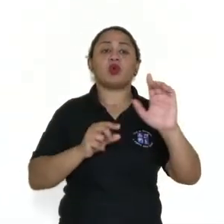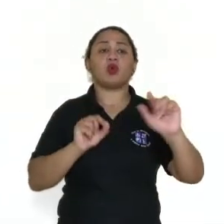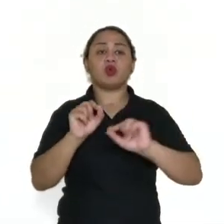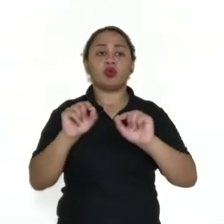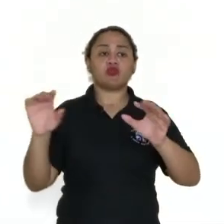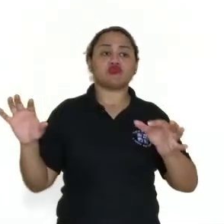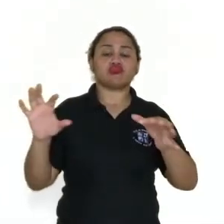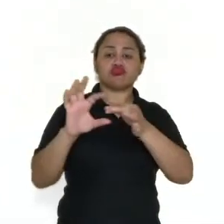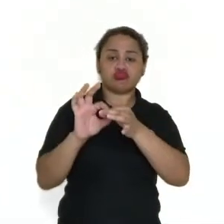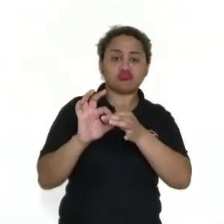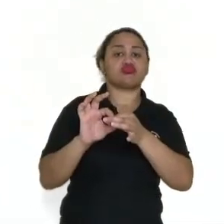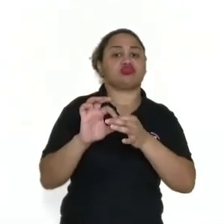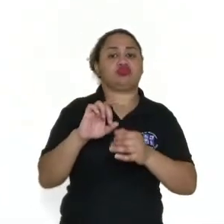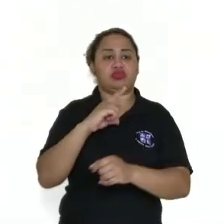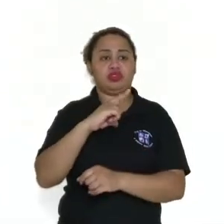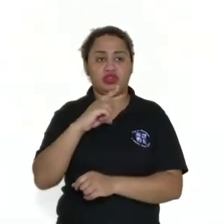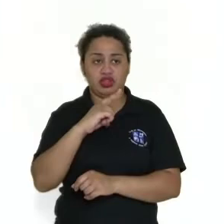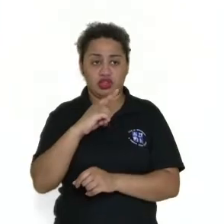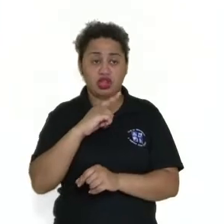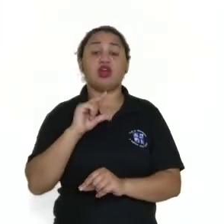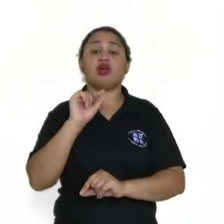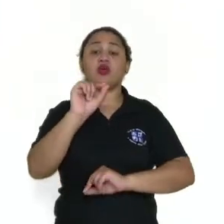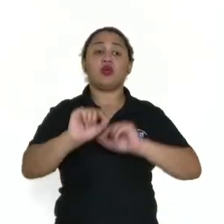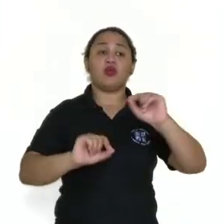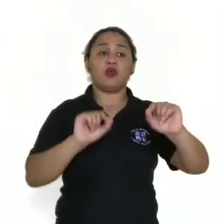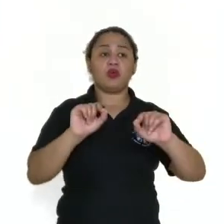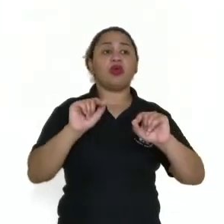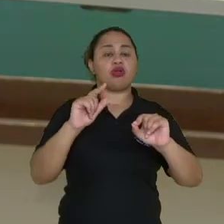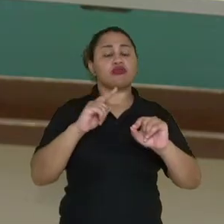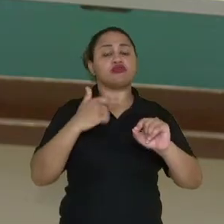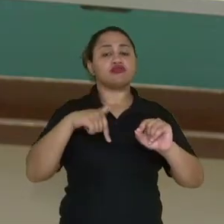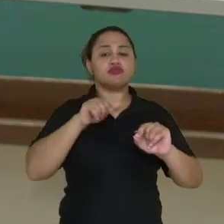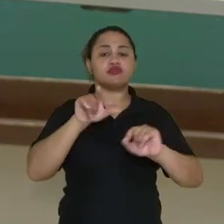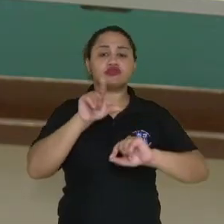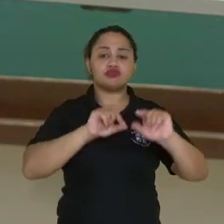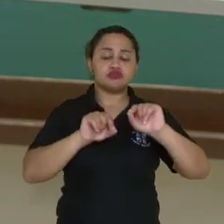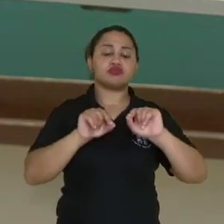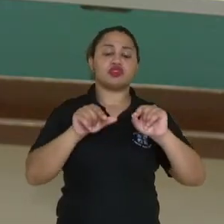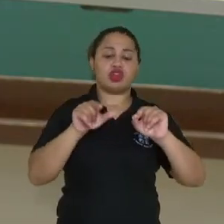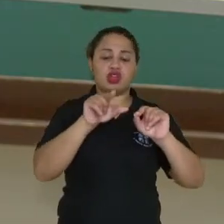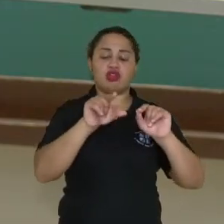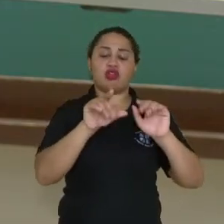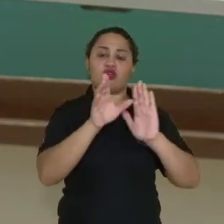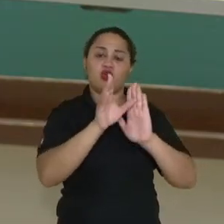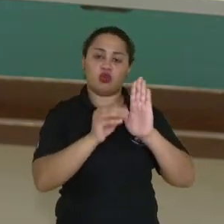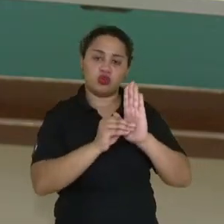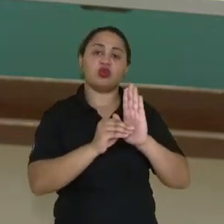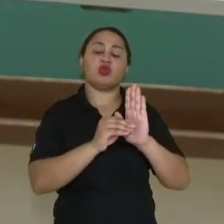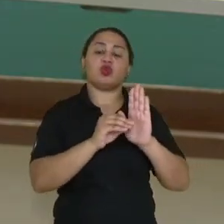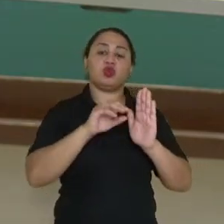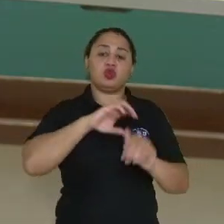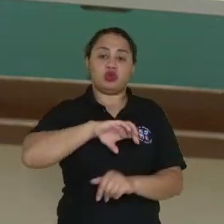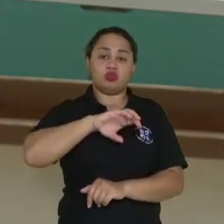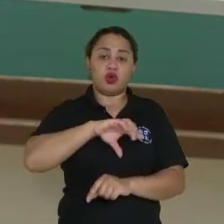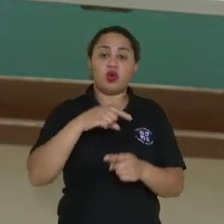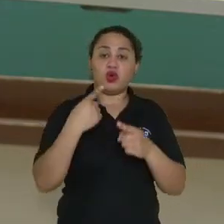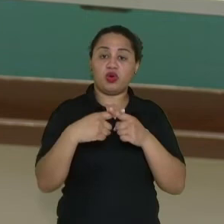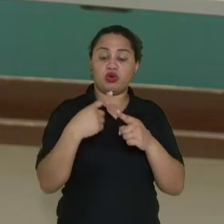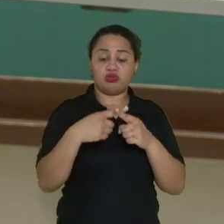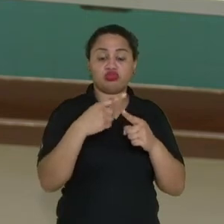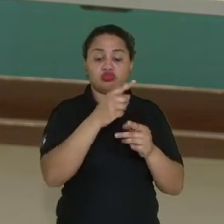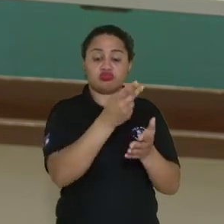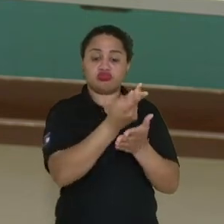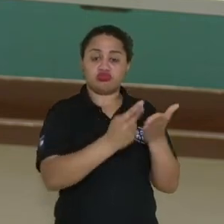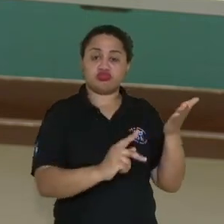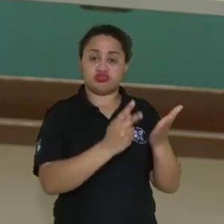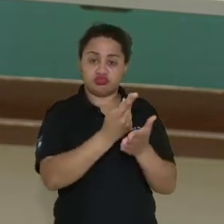que as conjunções coordenativas podem expressar. Então, a gente selecionou essa parte do conteúdo da língua portuguesa por conta de que essa